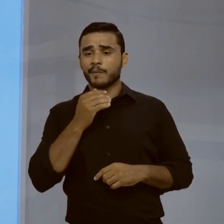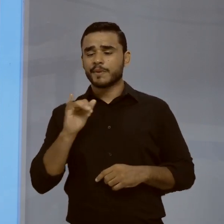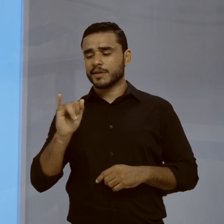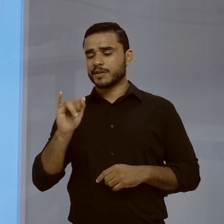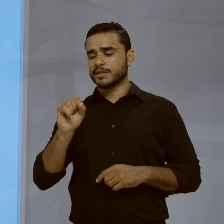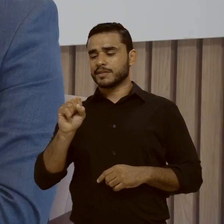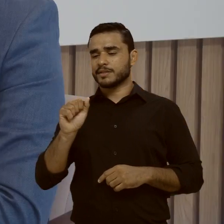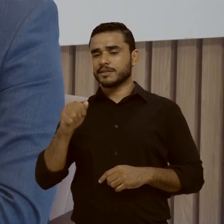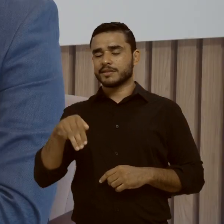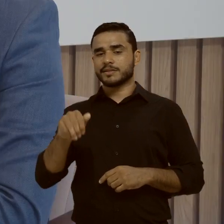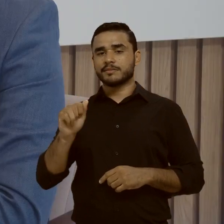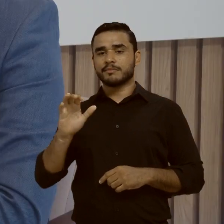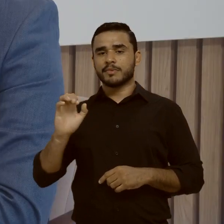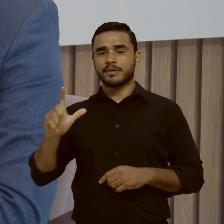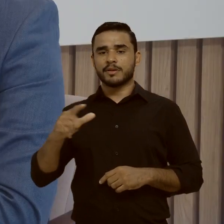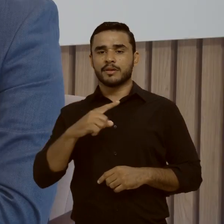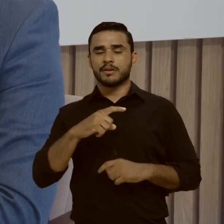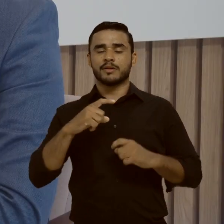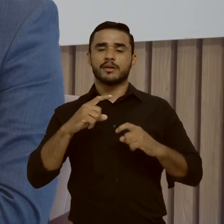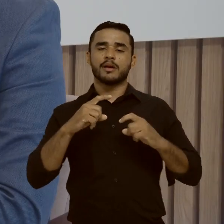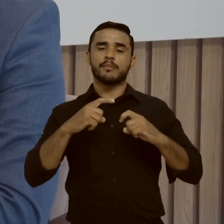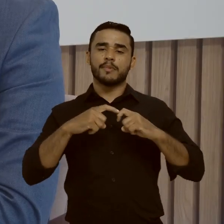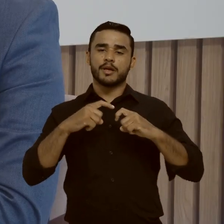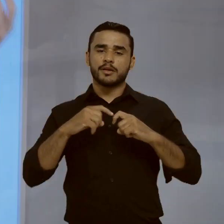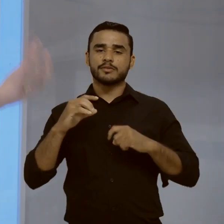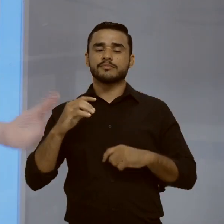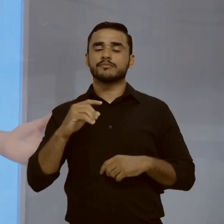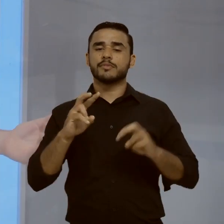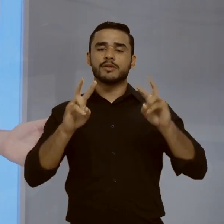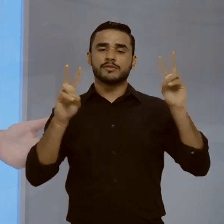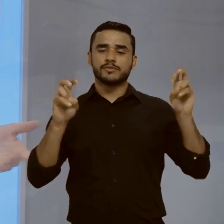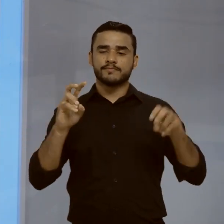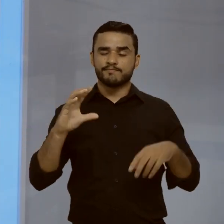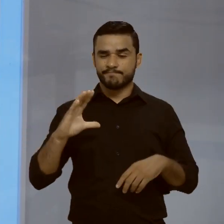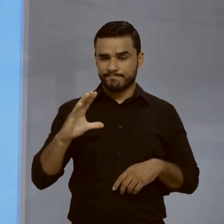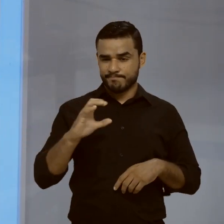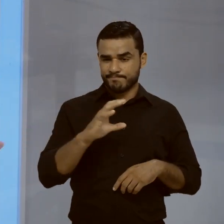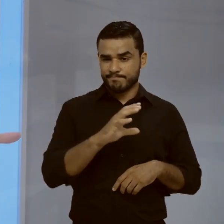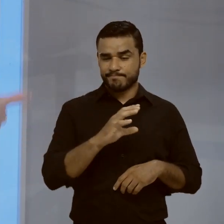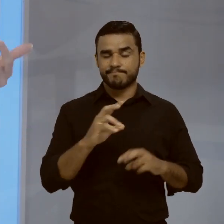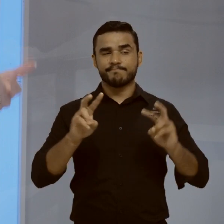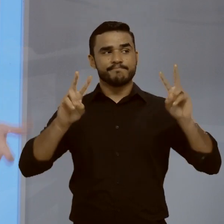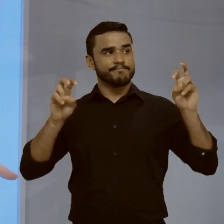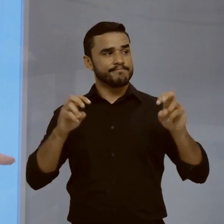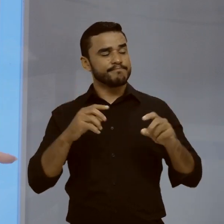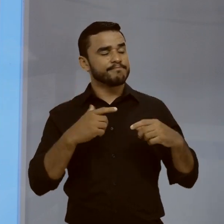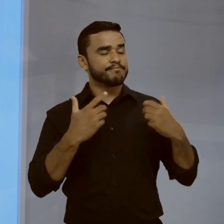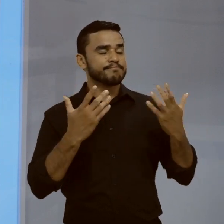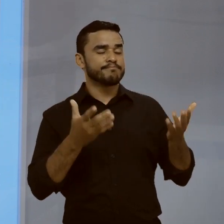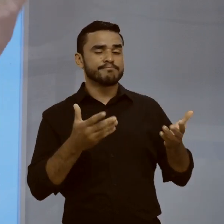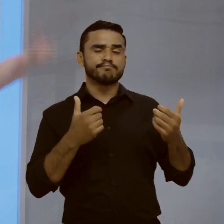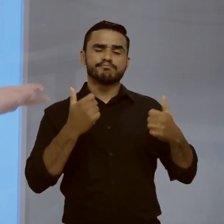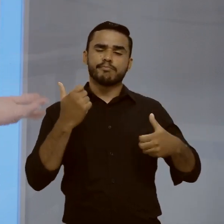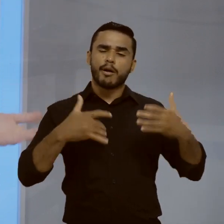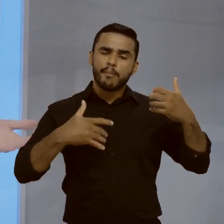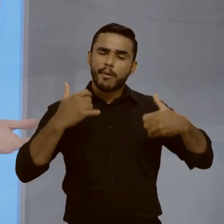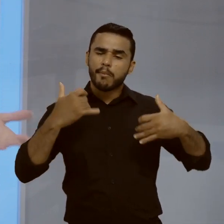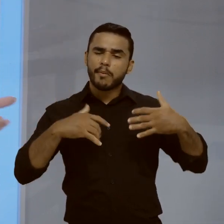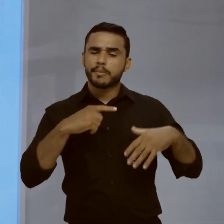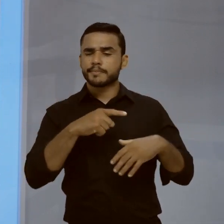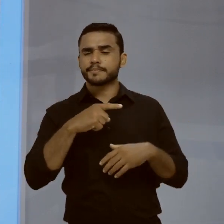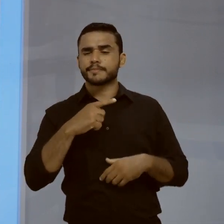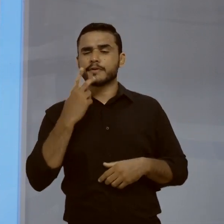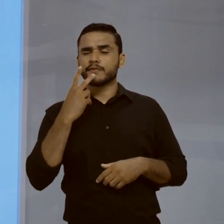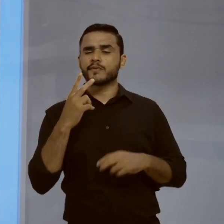está aqui com a gente para falar um pouco mais sobre esse assunto, fazer esse alerta, né, sobre essa importância. A gente fala tanto, né,